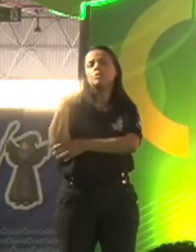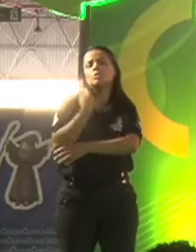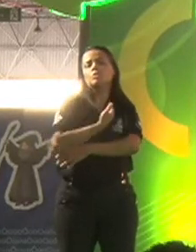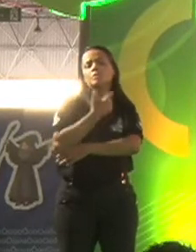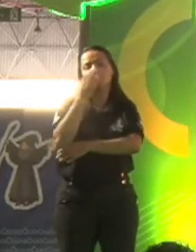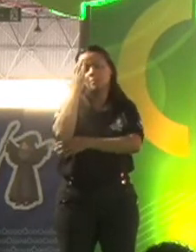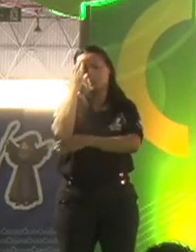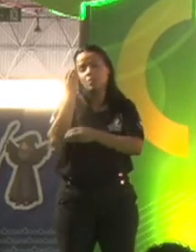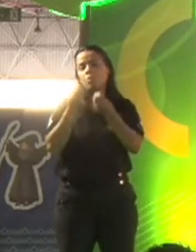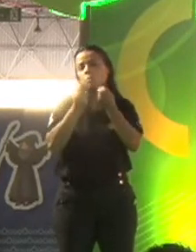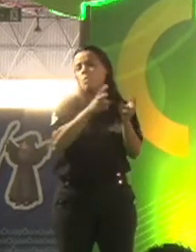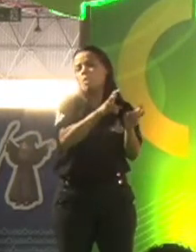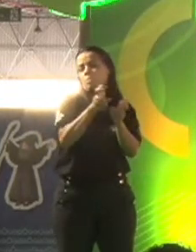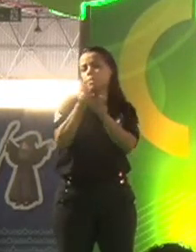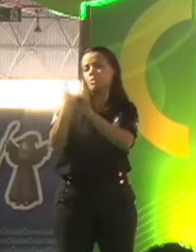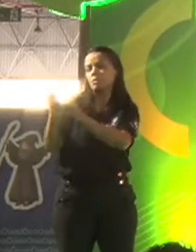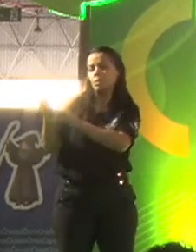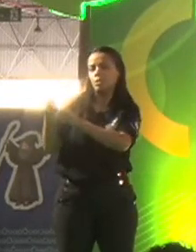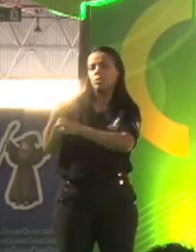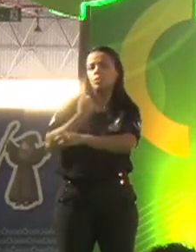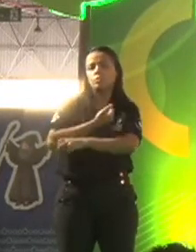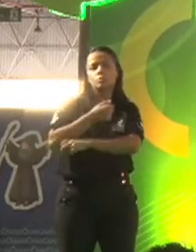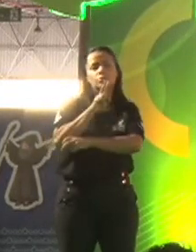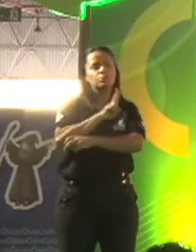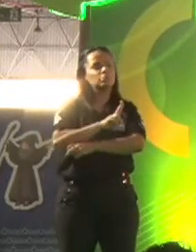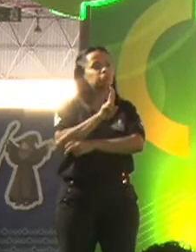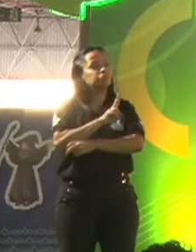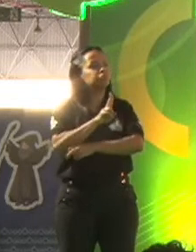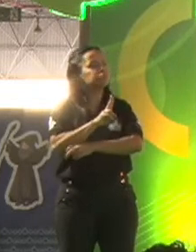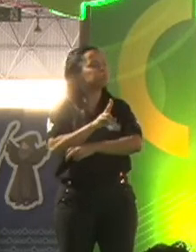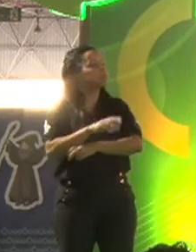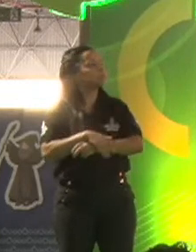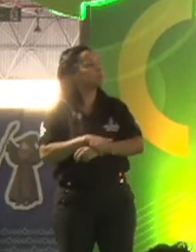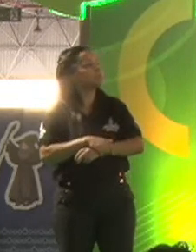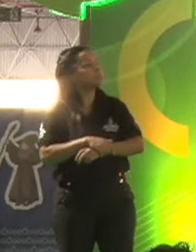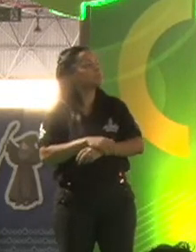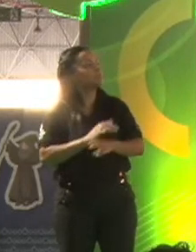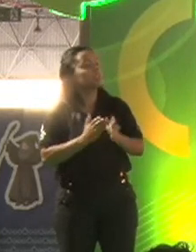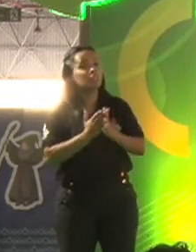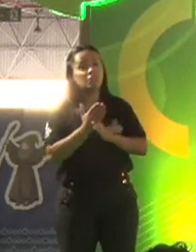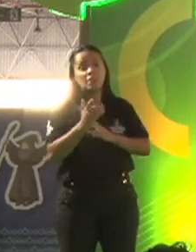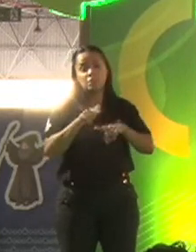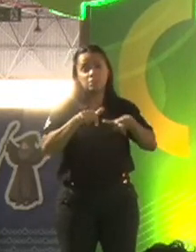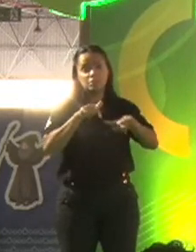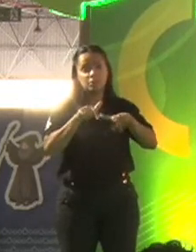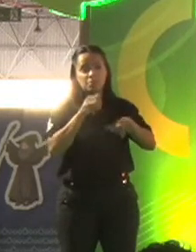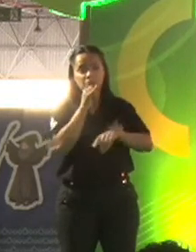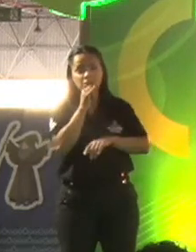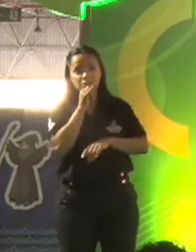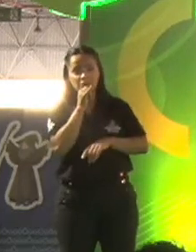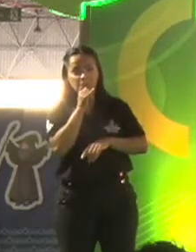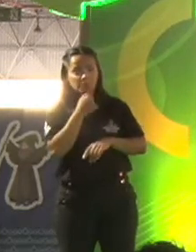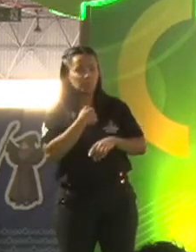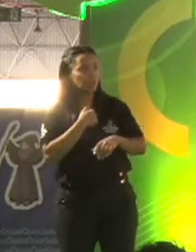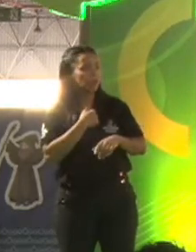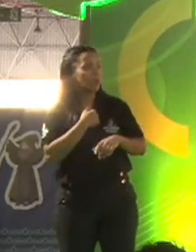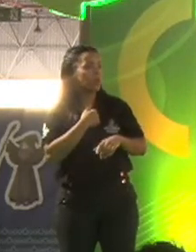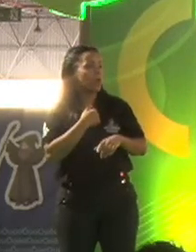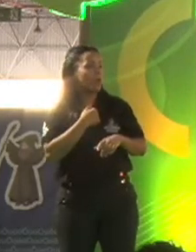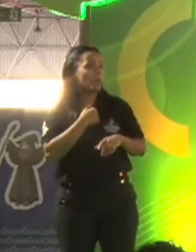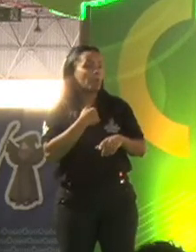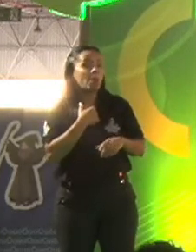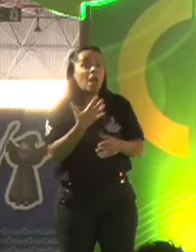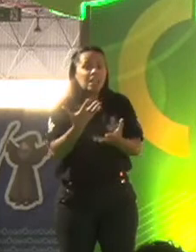que está a percepção dos nossos usuários em cima de um de algum tipo de serviço Então esse é relacionado a entrada